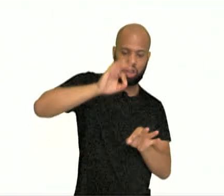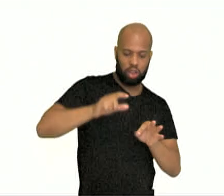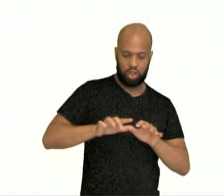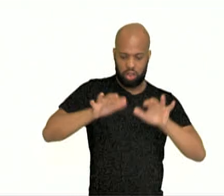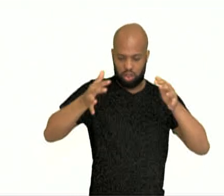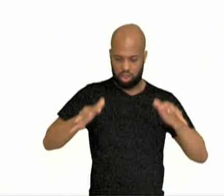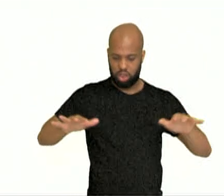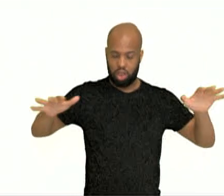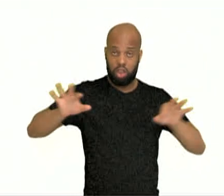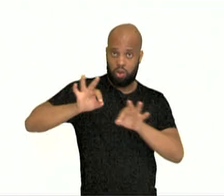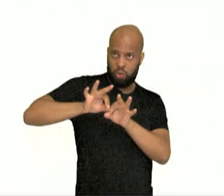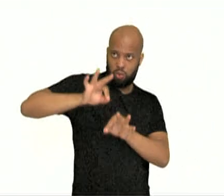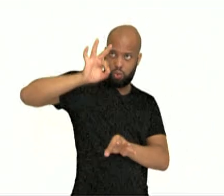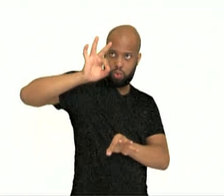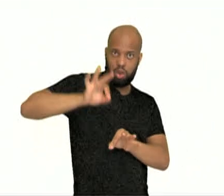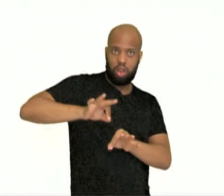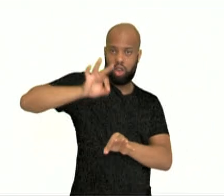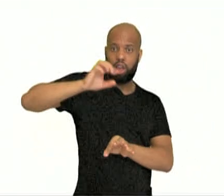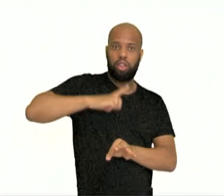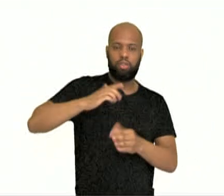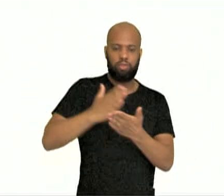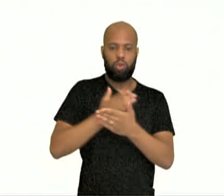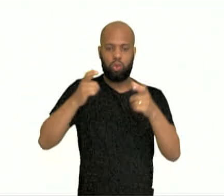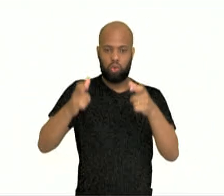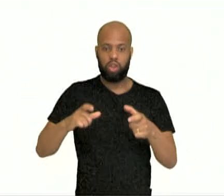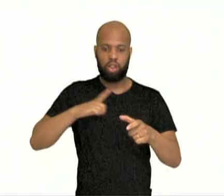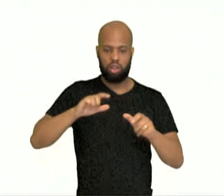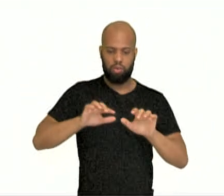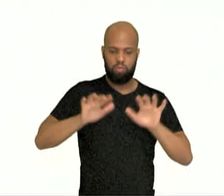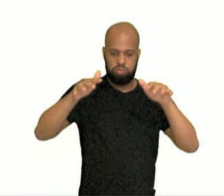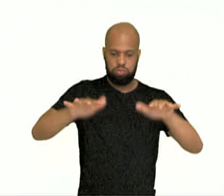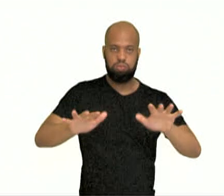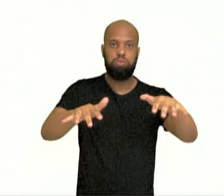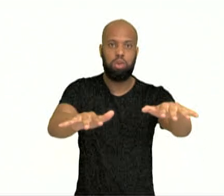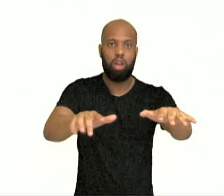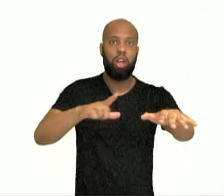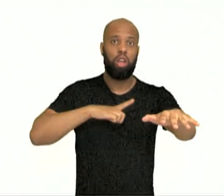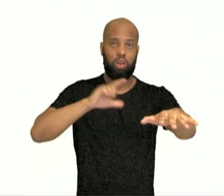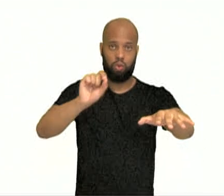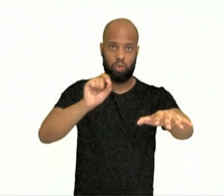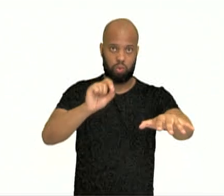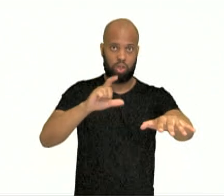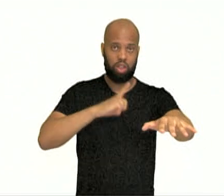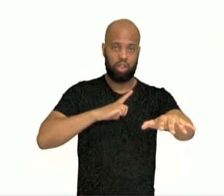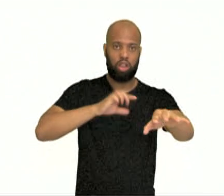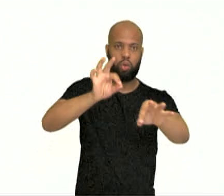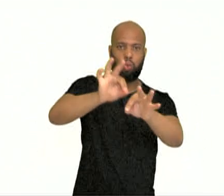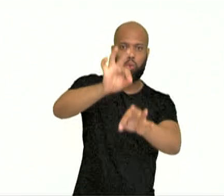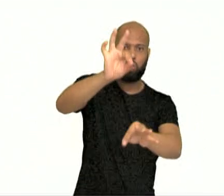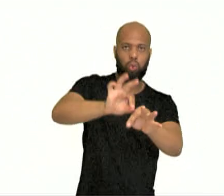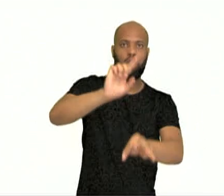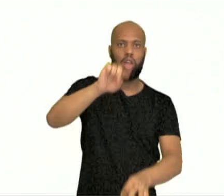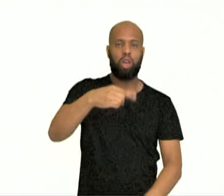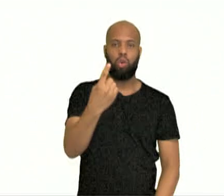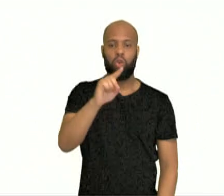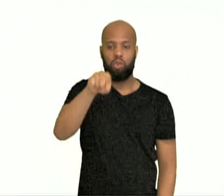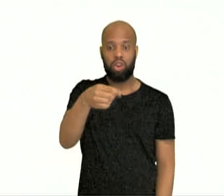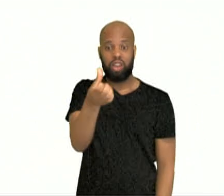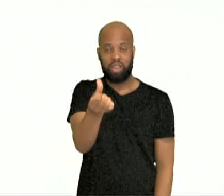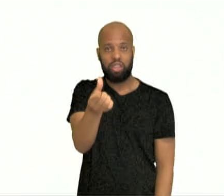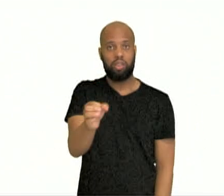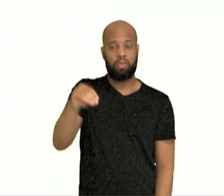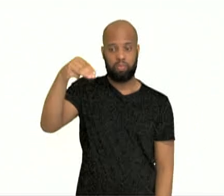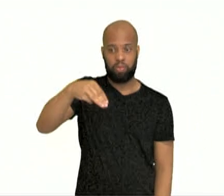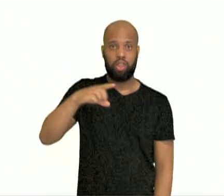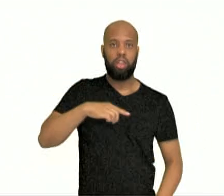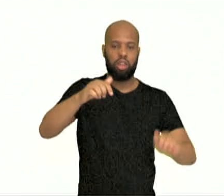um determinado local varia entre maré alta, tendo uma altitude de 1,6 metros, e